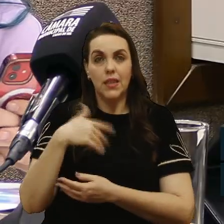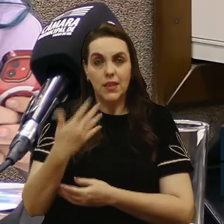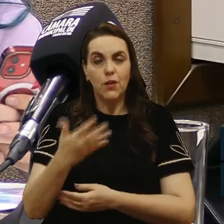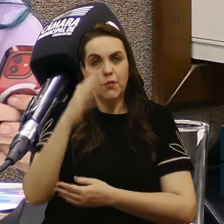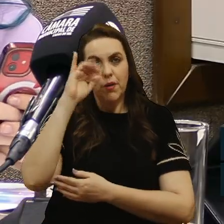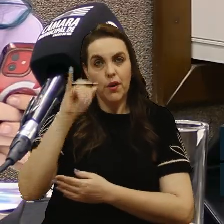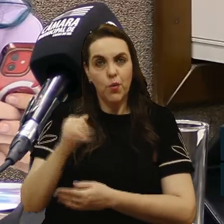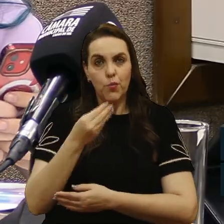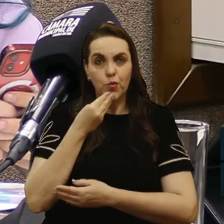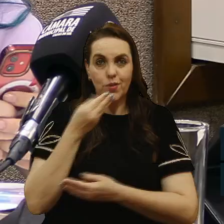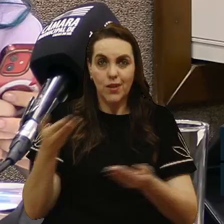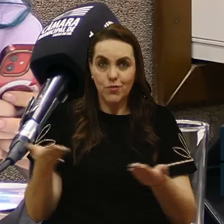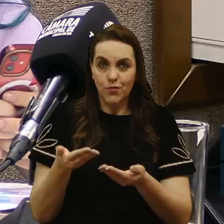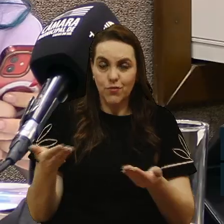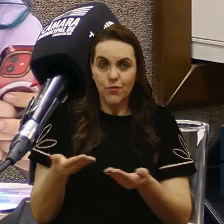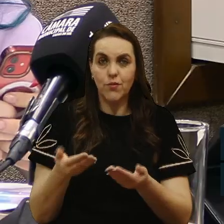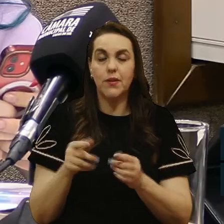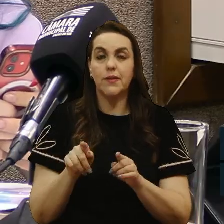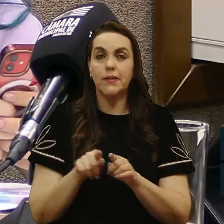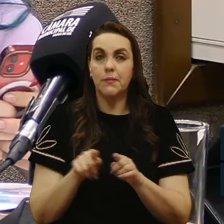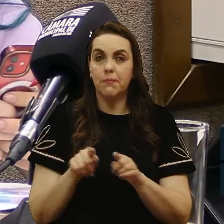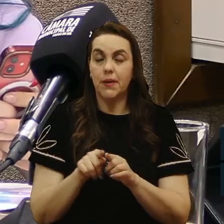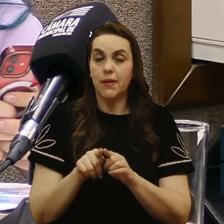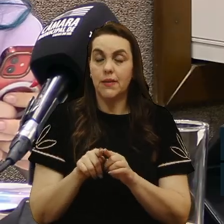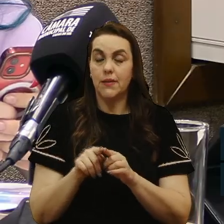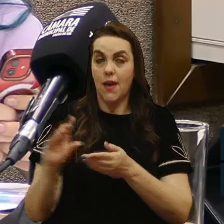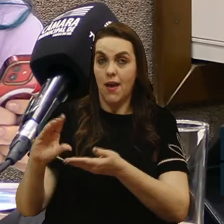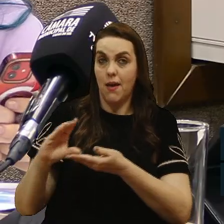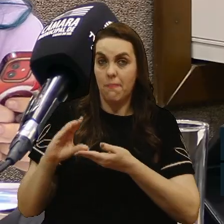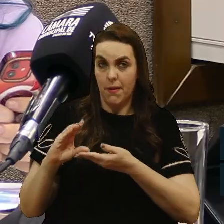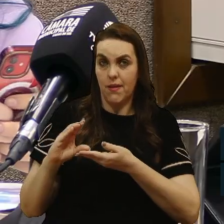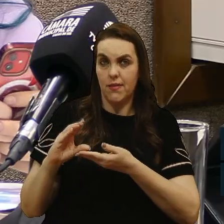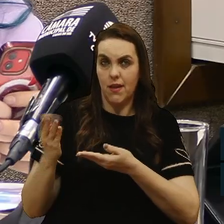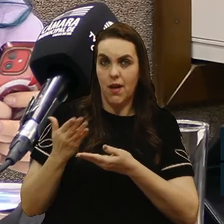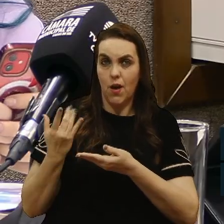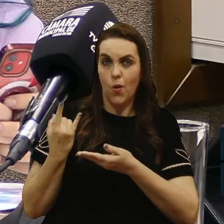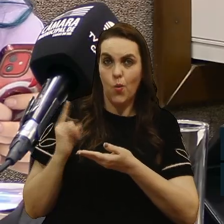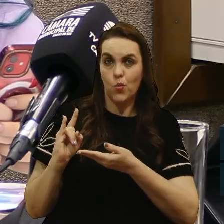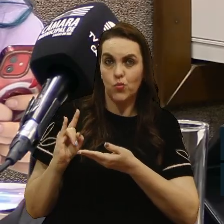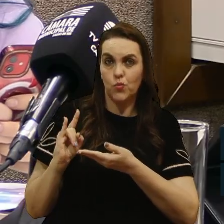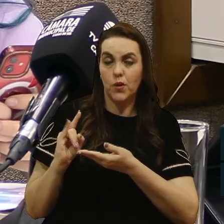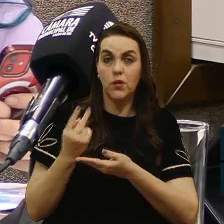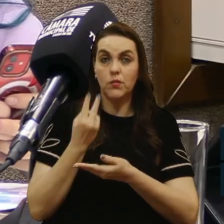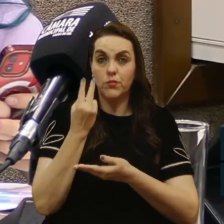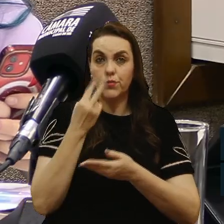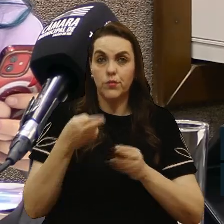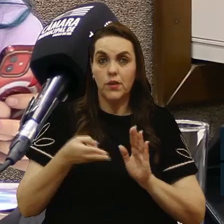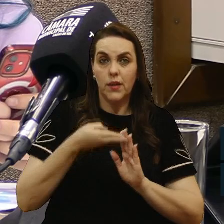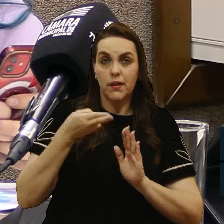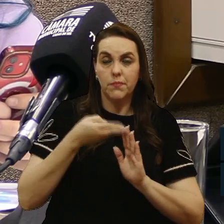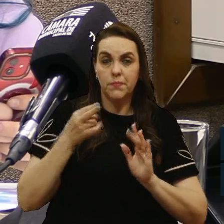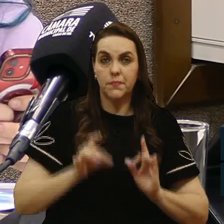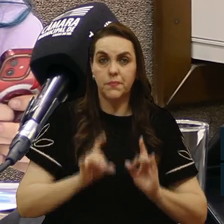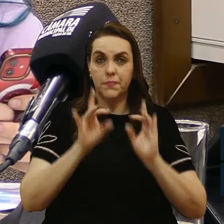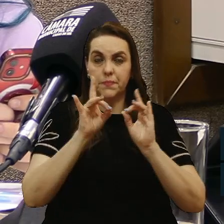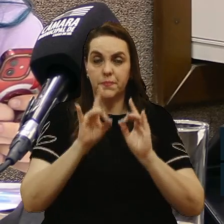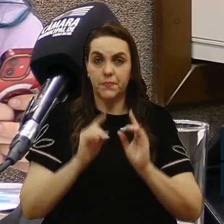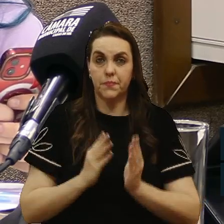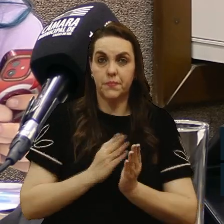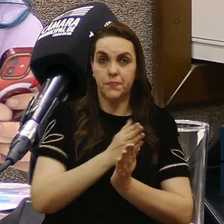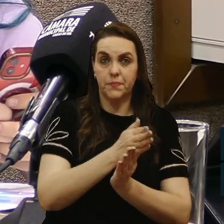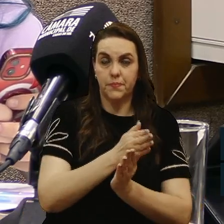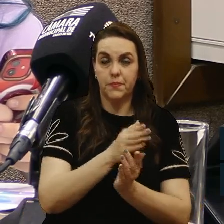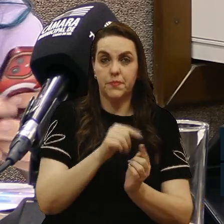aproveitar para falar que a última emenda destinada, nós fizemos 2 requerimentos especiais, um para o